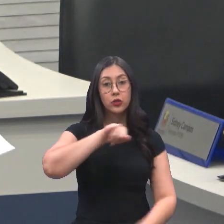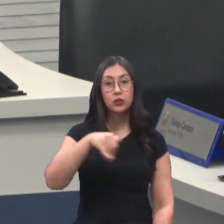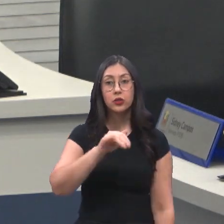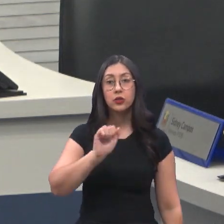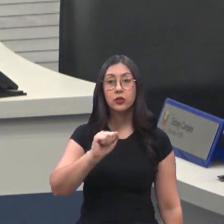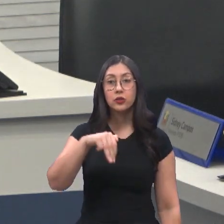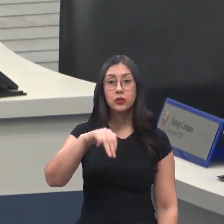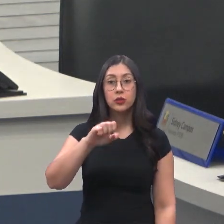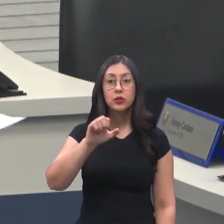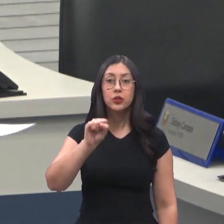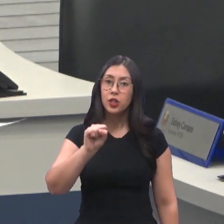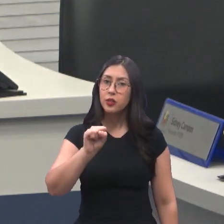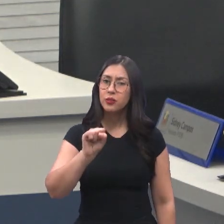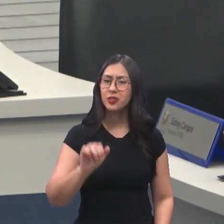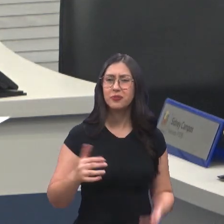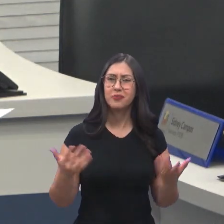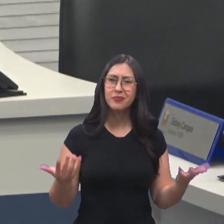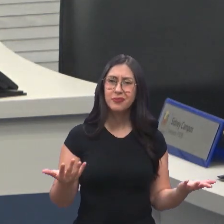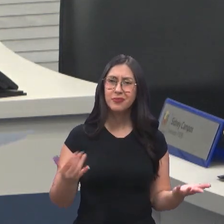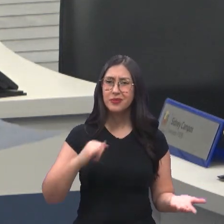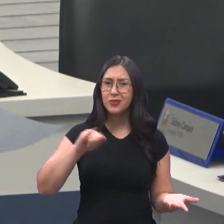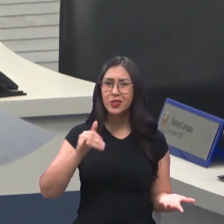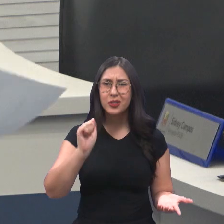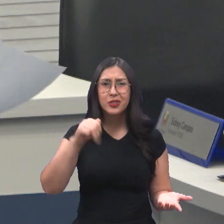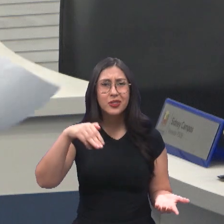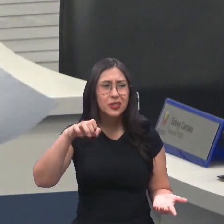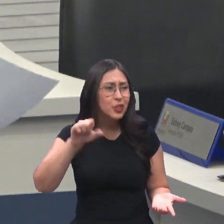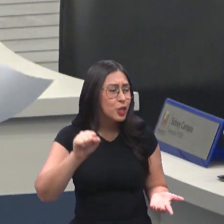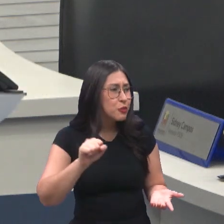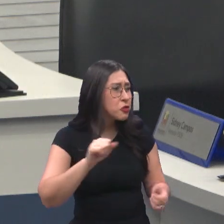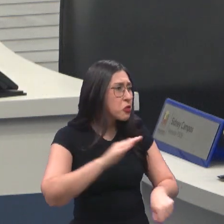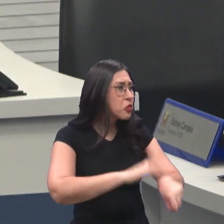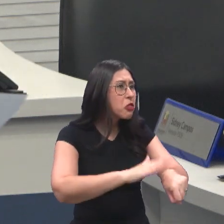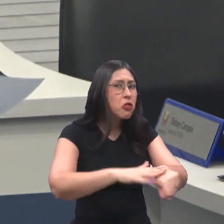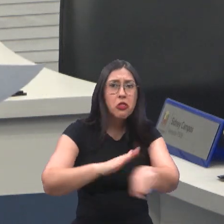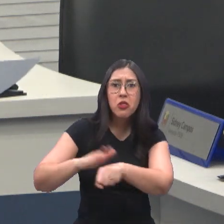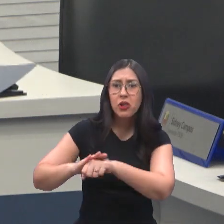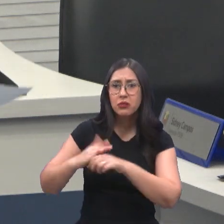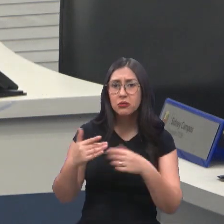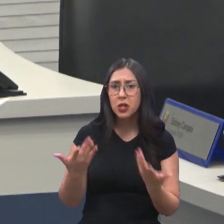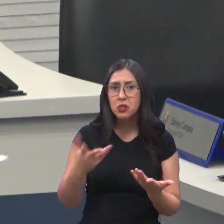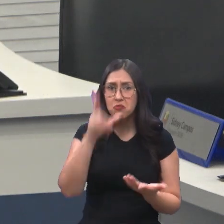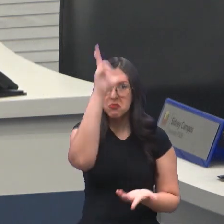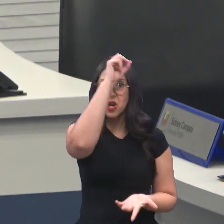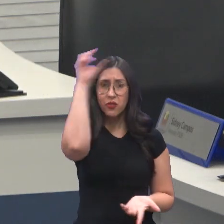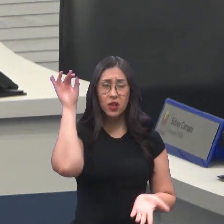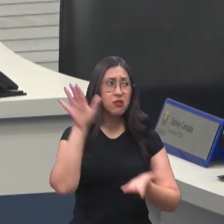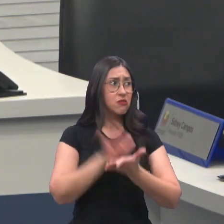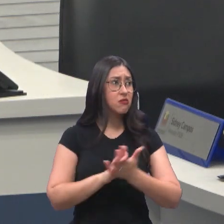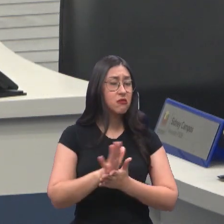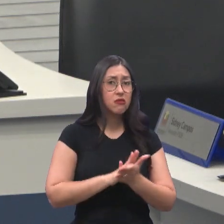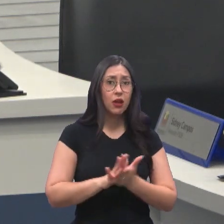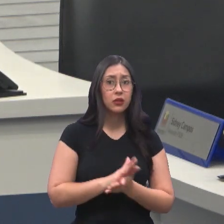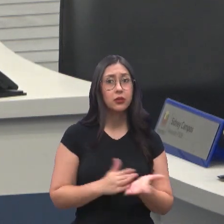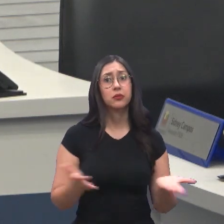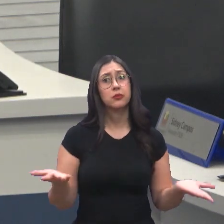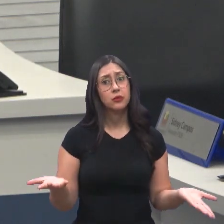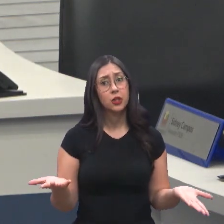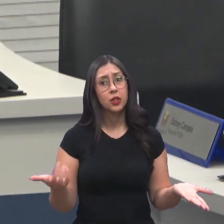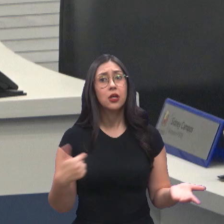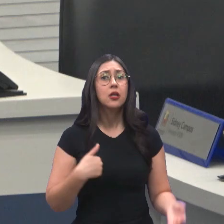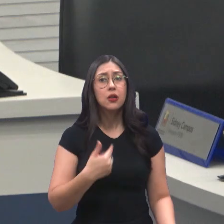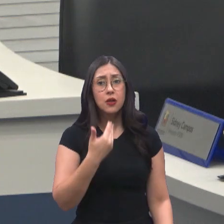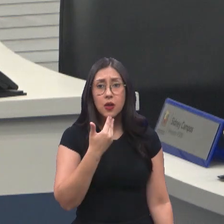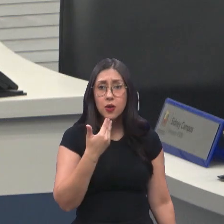a pouco é o James que está entregando obra, daqui a pouco o prefeito, né, é tudo o James, né? Então, eu peço aqui que